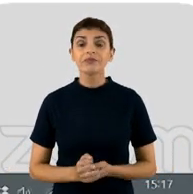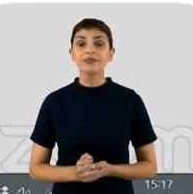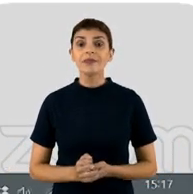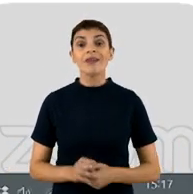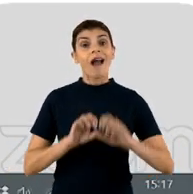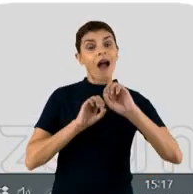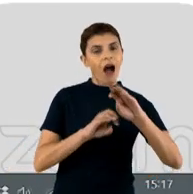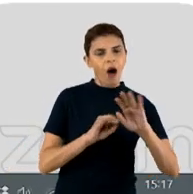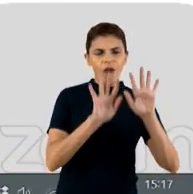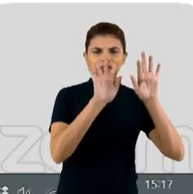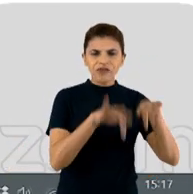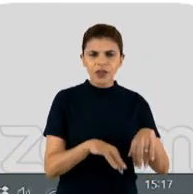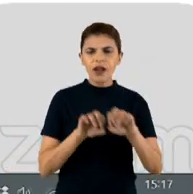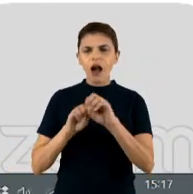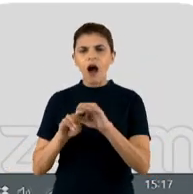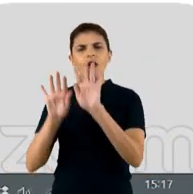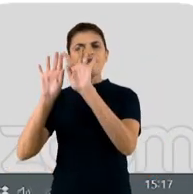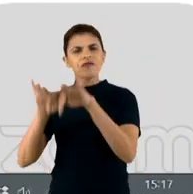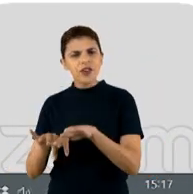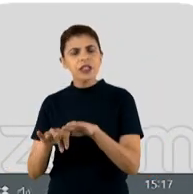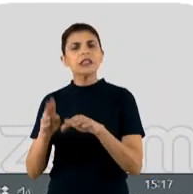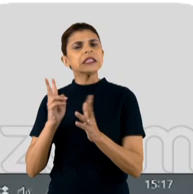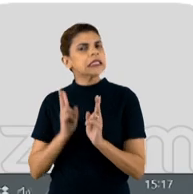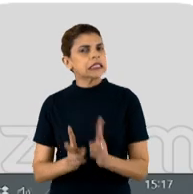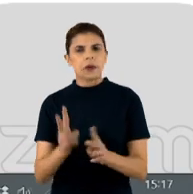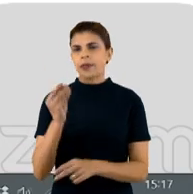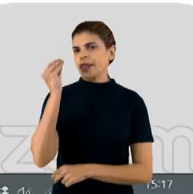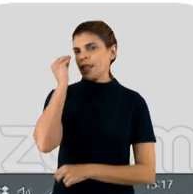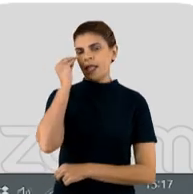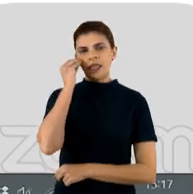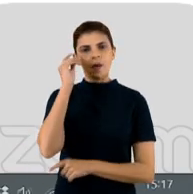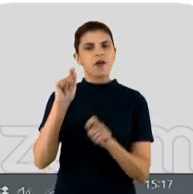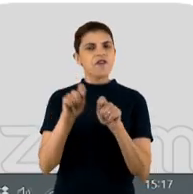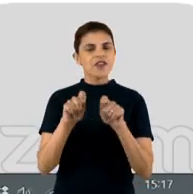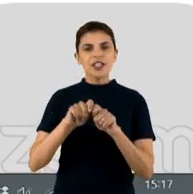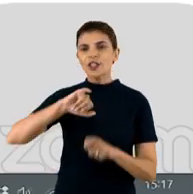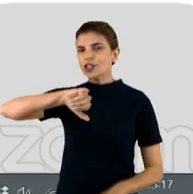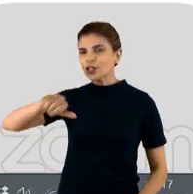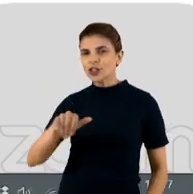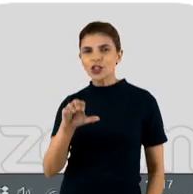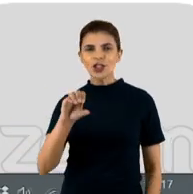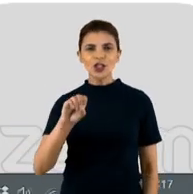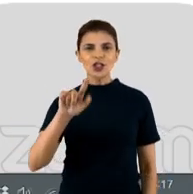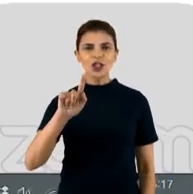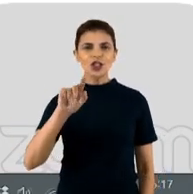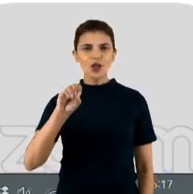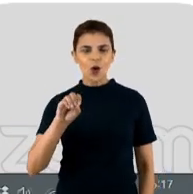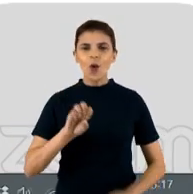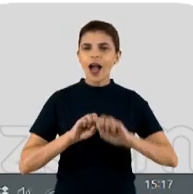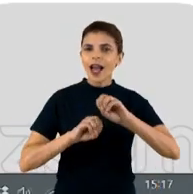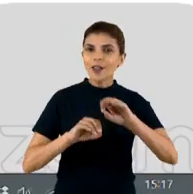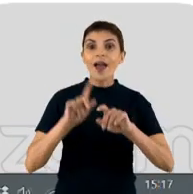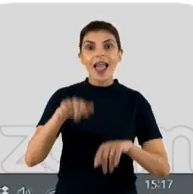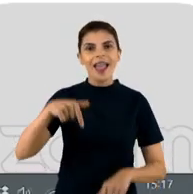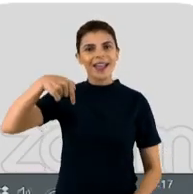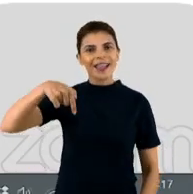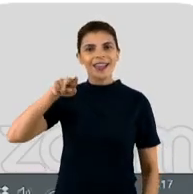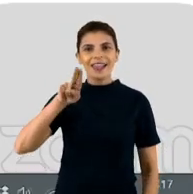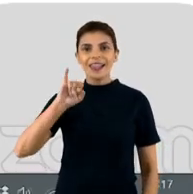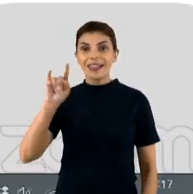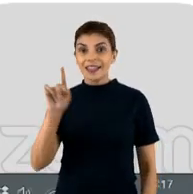No final de cada aula, a gente sempre tentou aplicar um jogo educativo no formato de